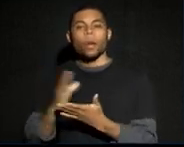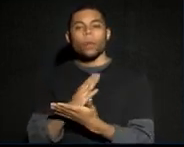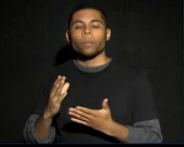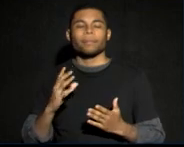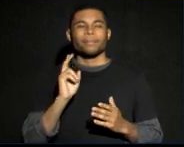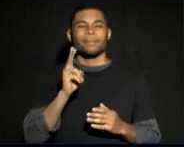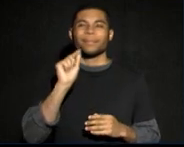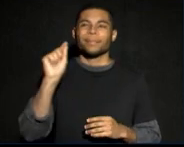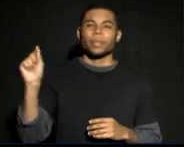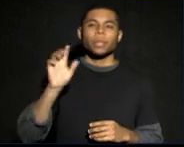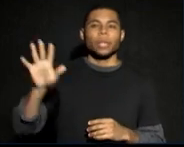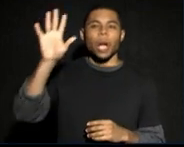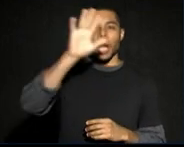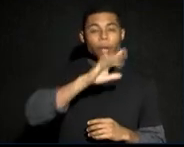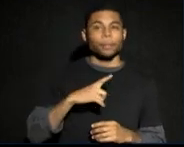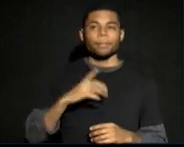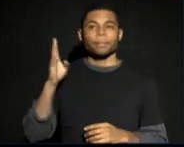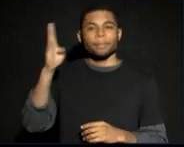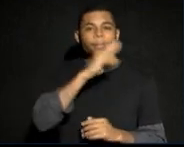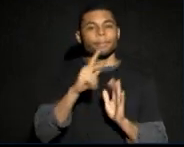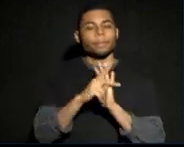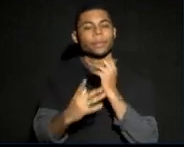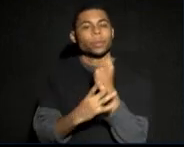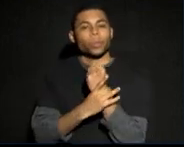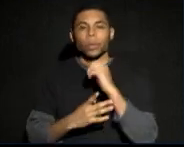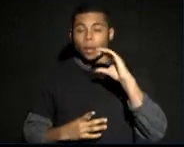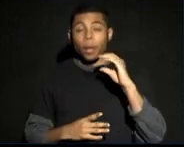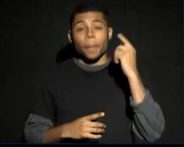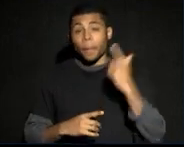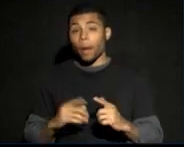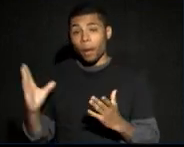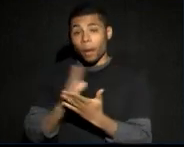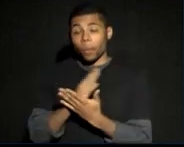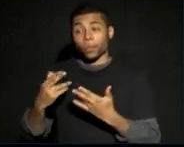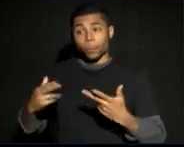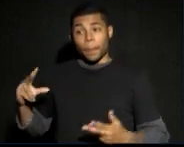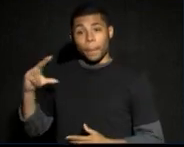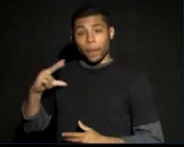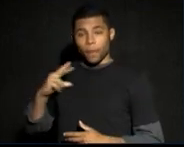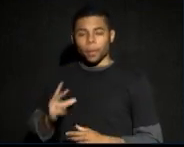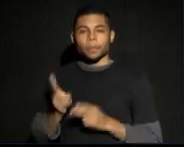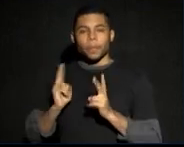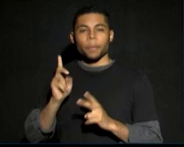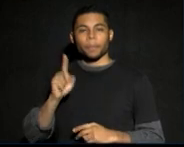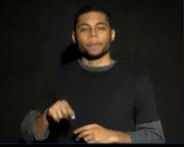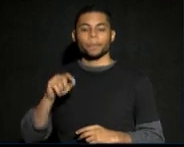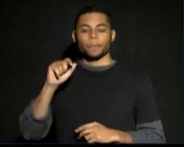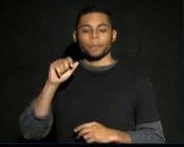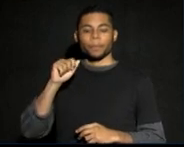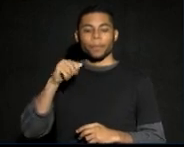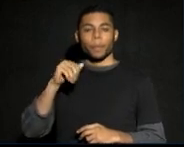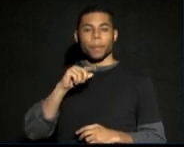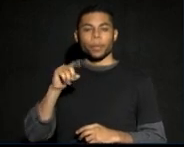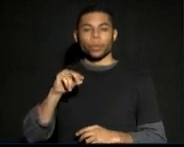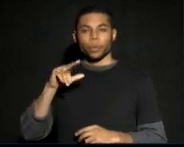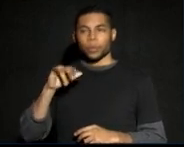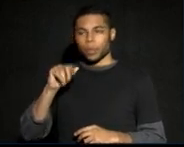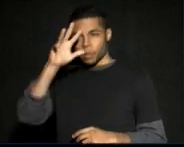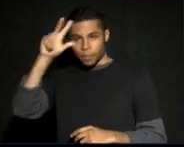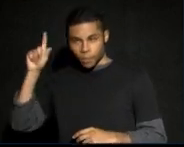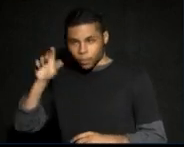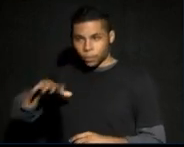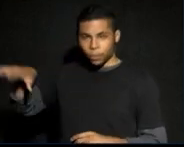gente discutir com o estado já para fazer fundos regionais de seguro de crédito e inclusive Fundos privados que é o garante Amazônia que a gente está fazendo para mim